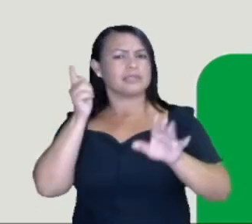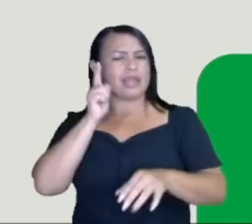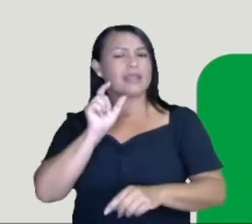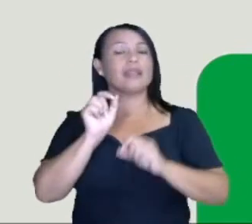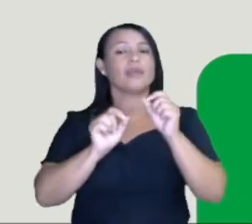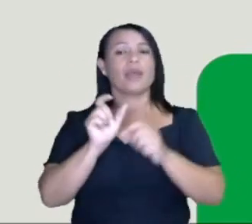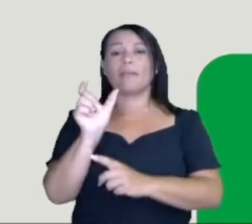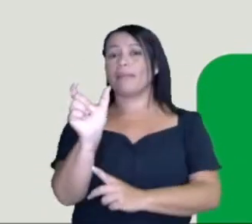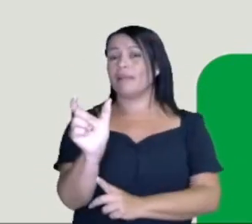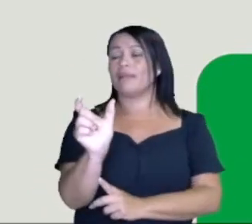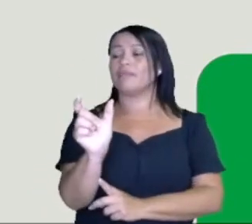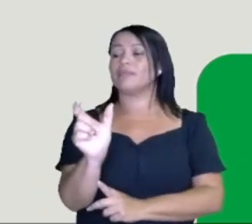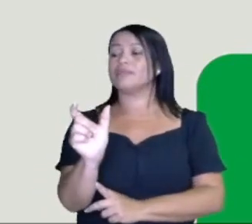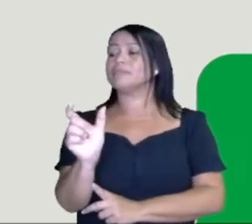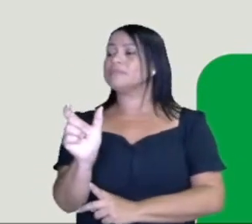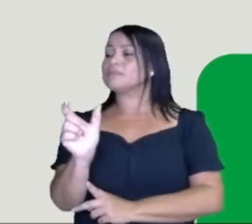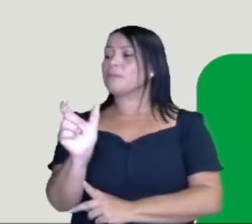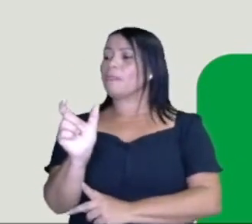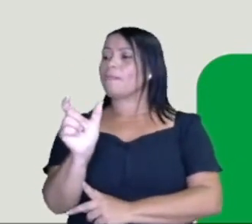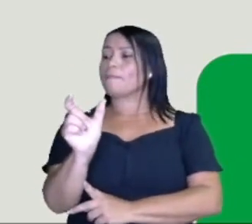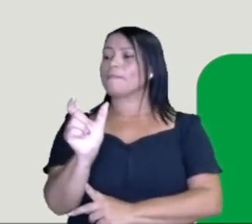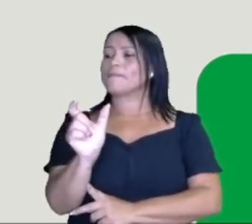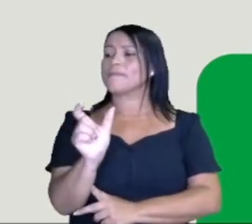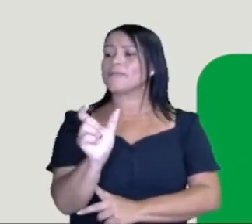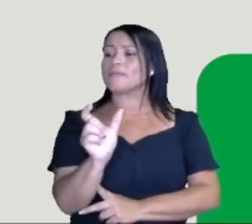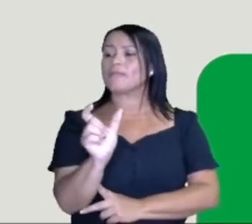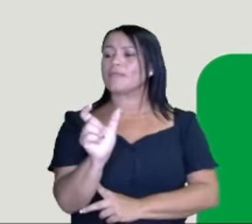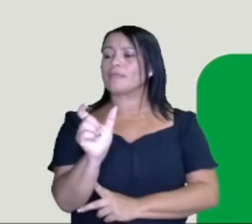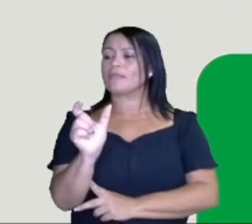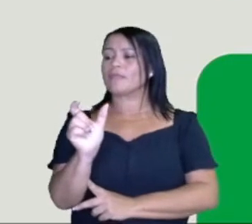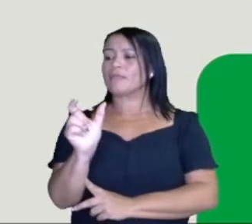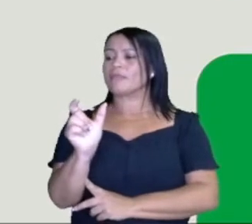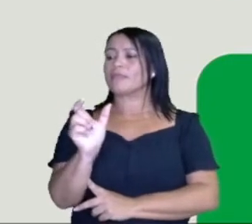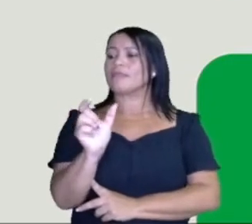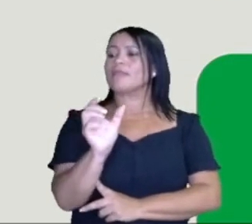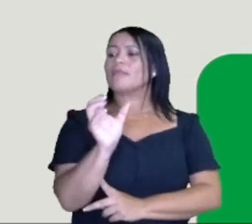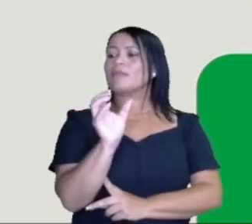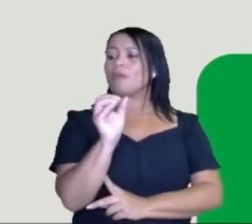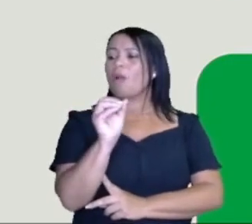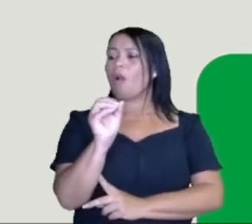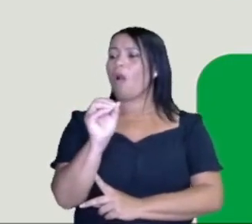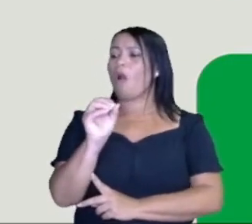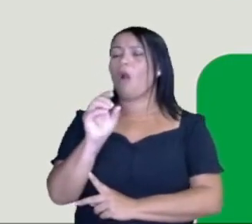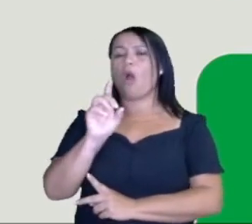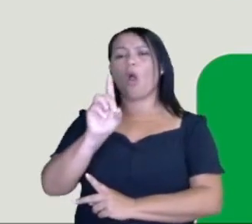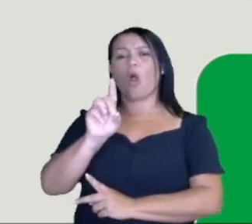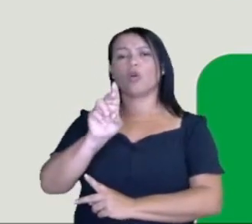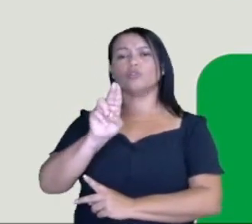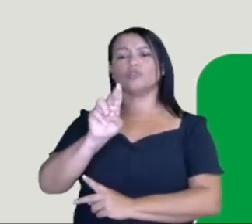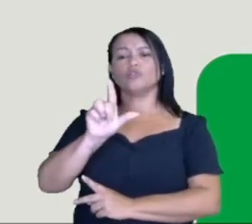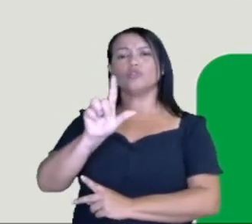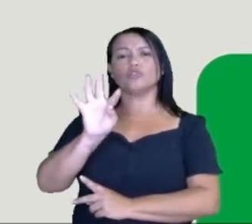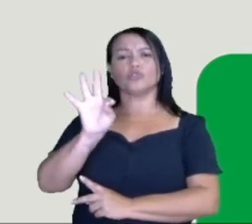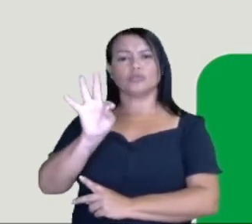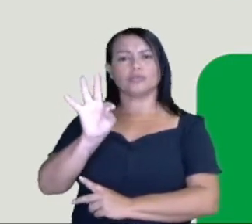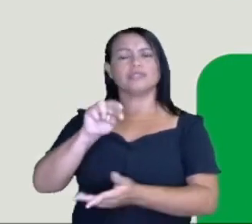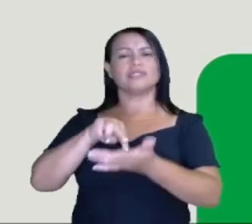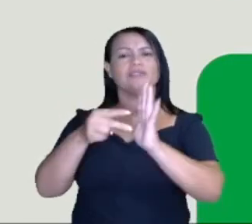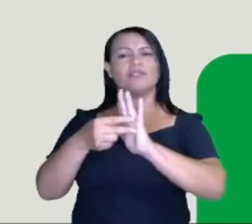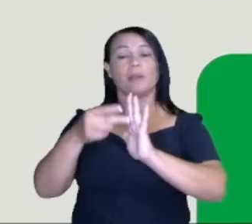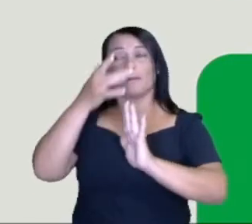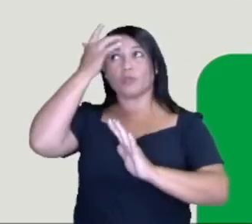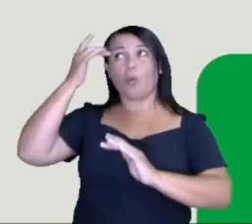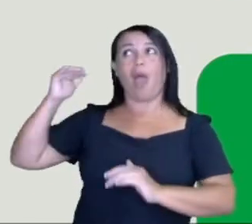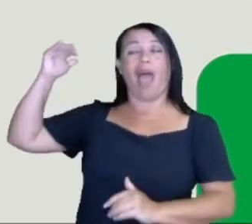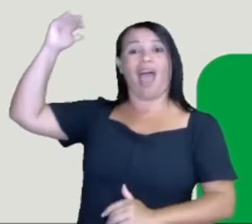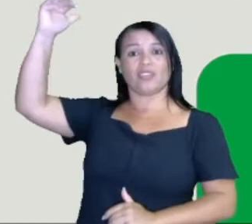a palavra adult. Adult quer dizer adulto, sim, quer dizer adulto, né? Tem